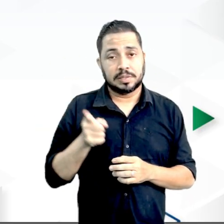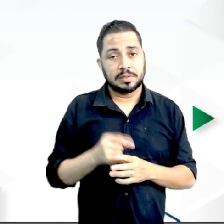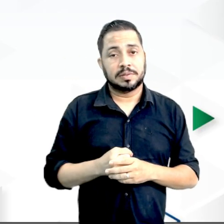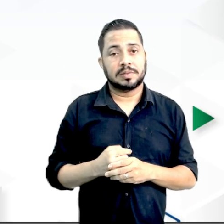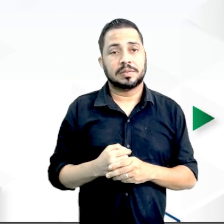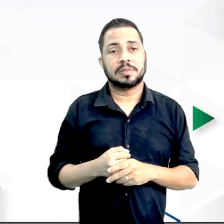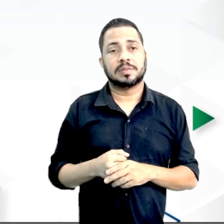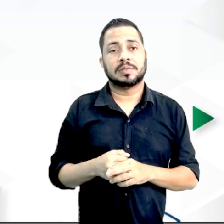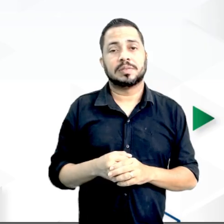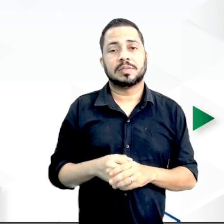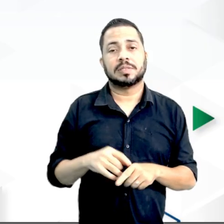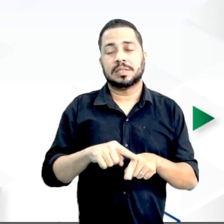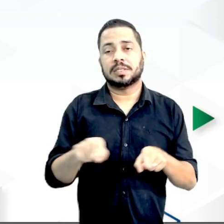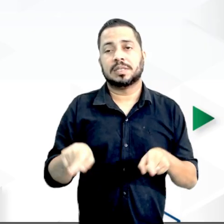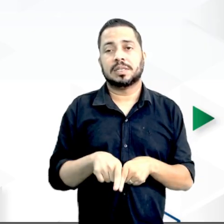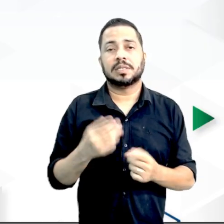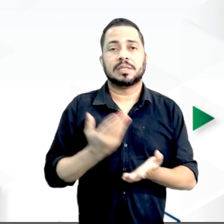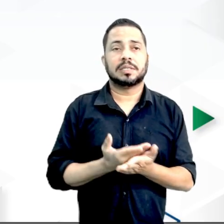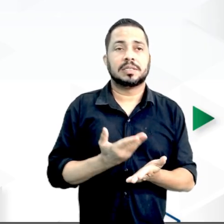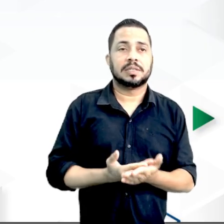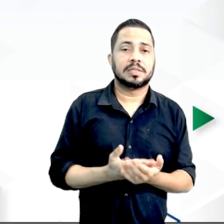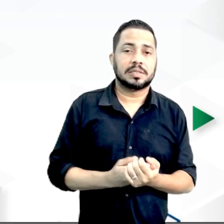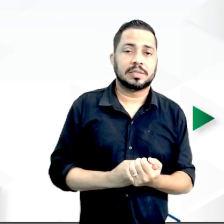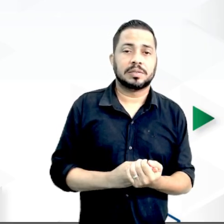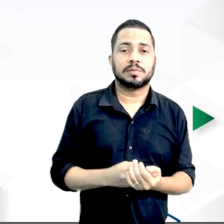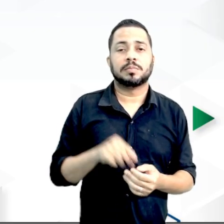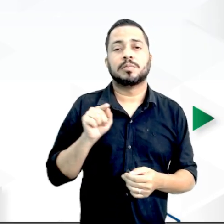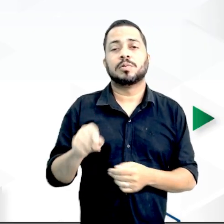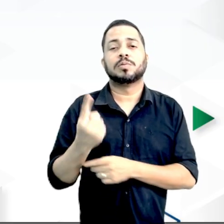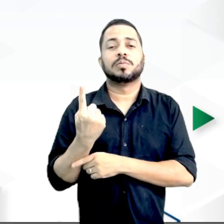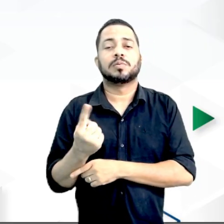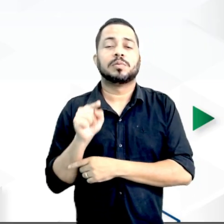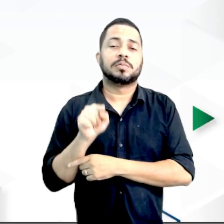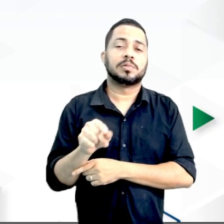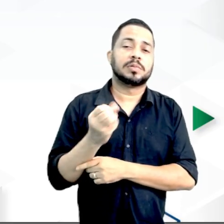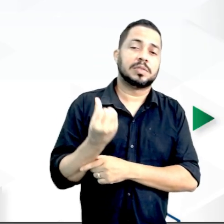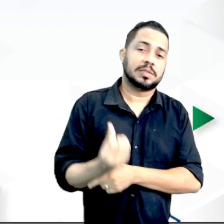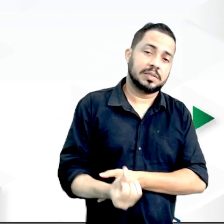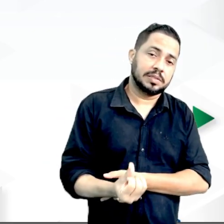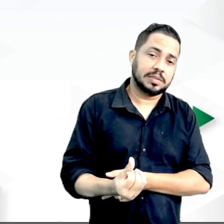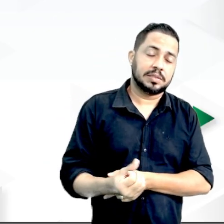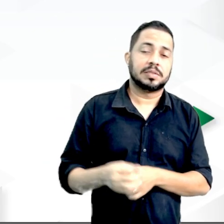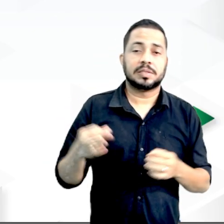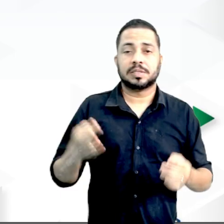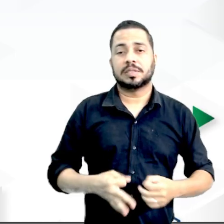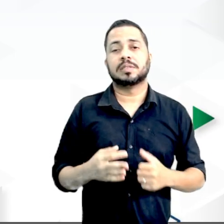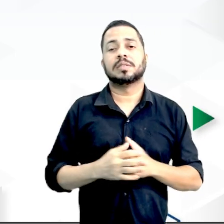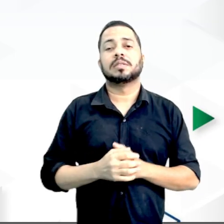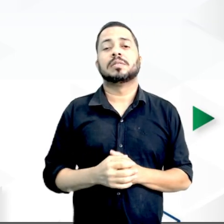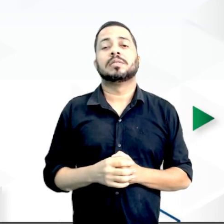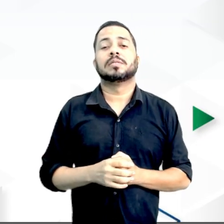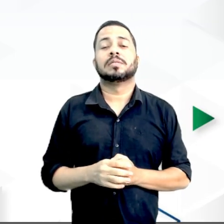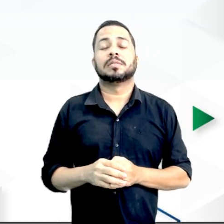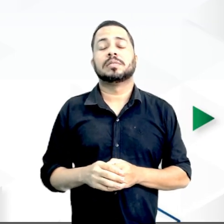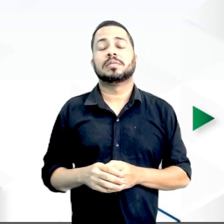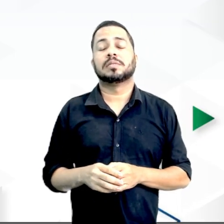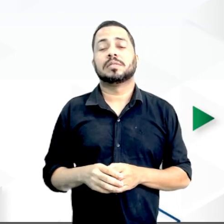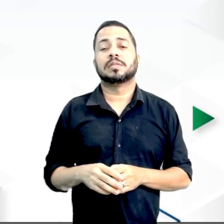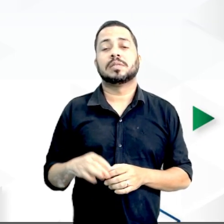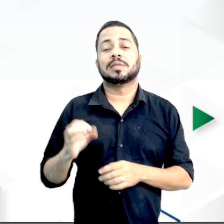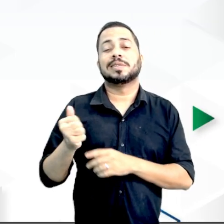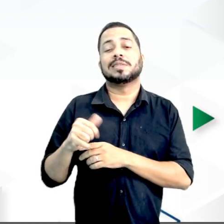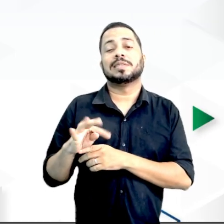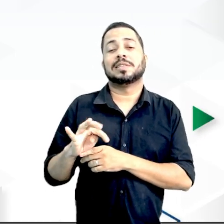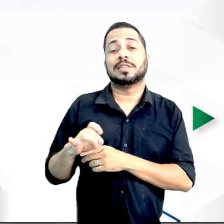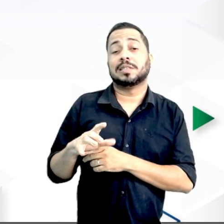falou. Sala de aula. Sala de aula é o ponto 1 ao ponto 6. Confere comigo, tá certinho? Beleza. Cantina. Onde é